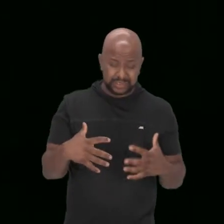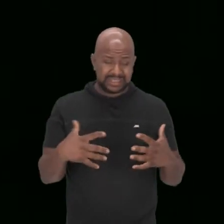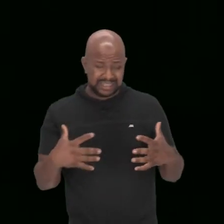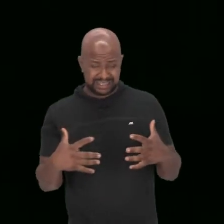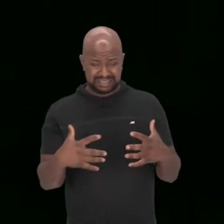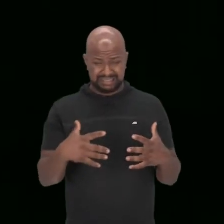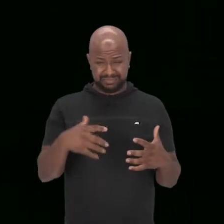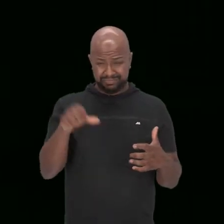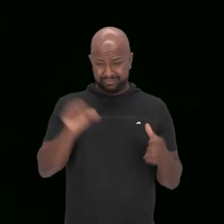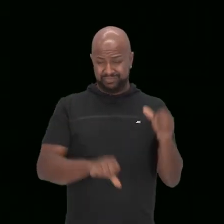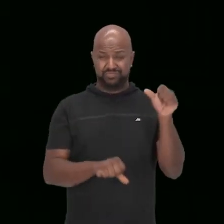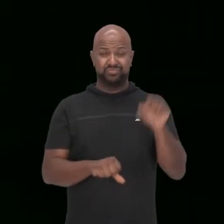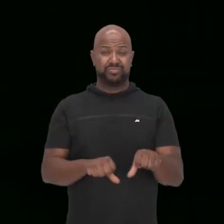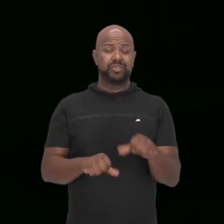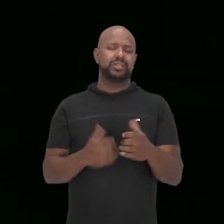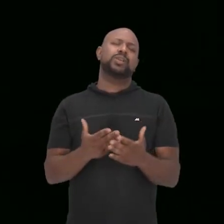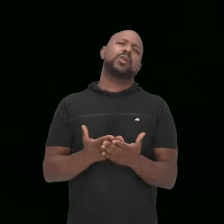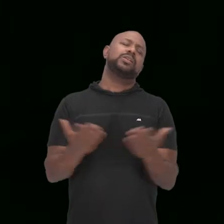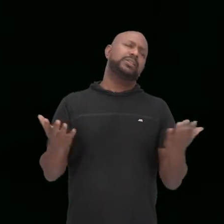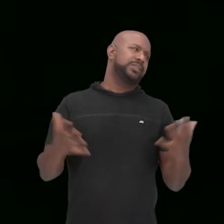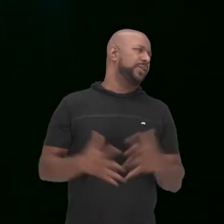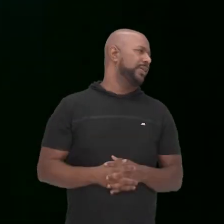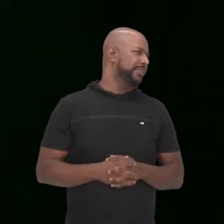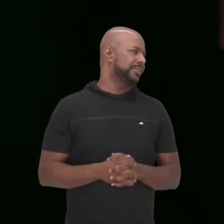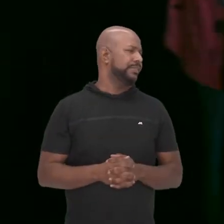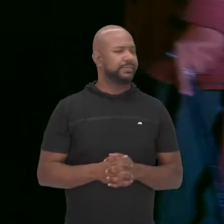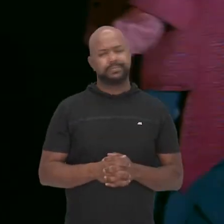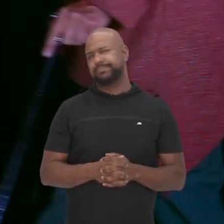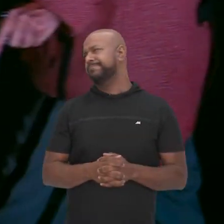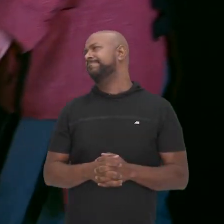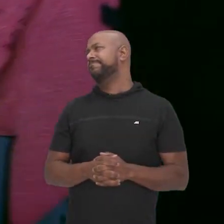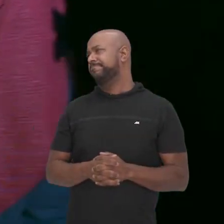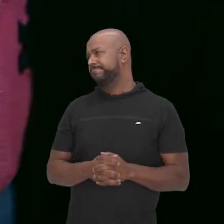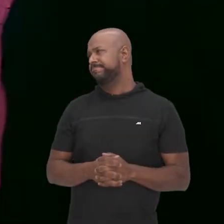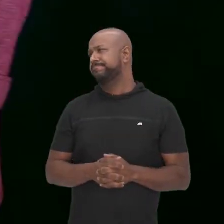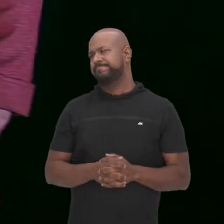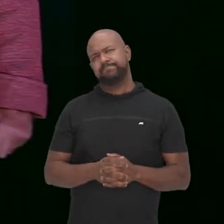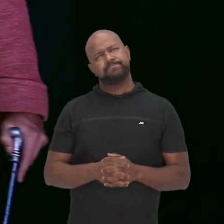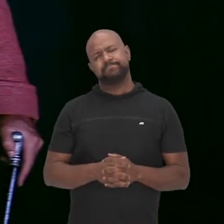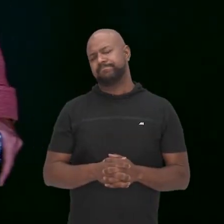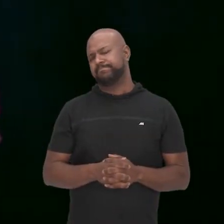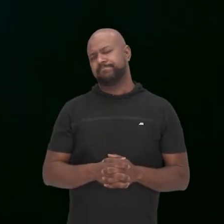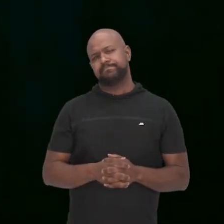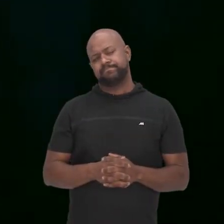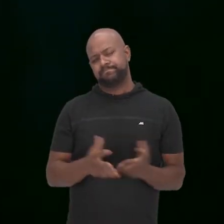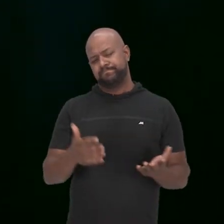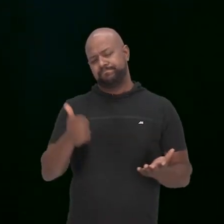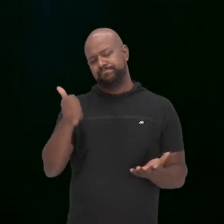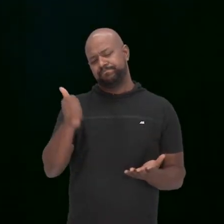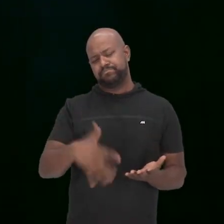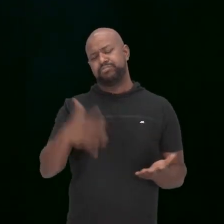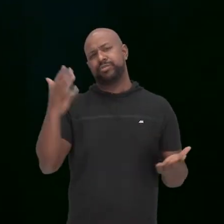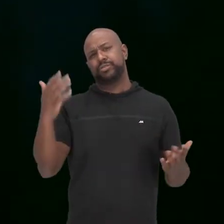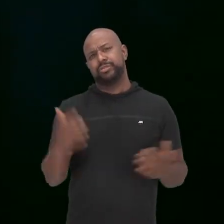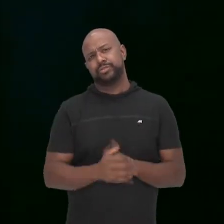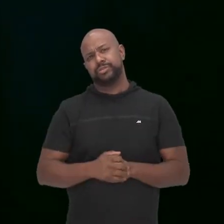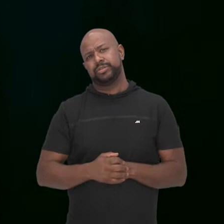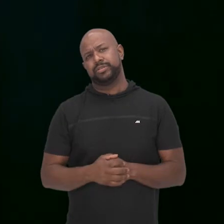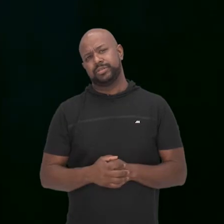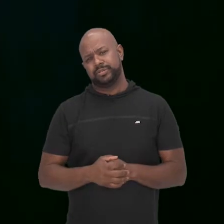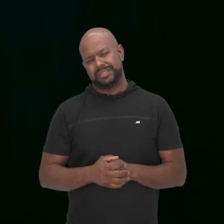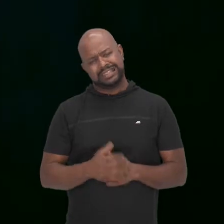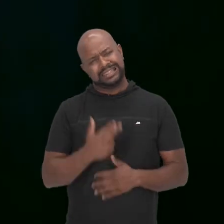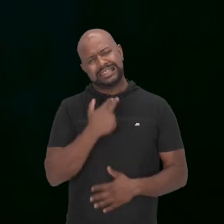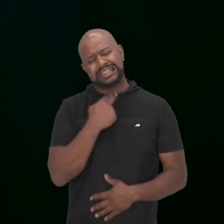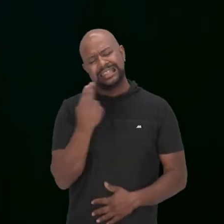perna, senhoras e senhores. Um verdadeiro inútil,